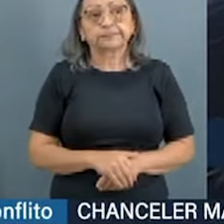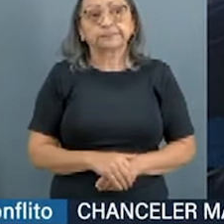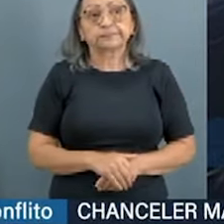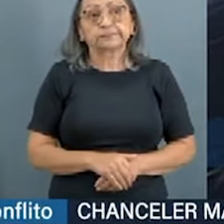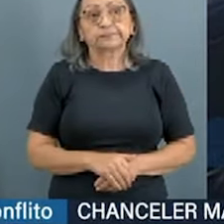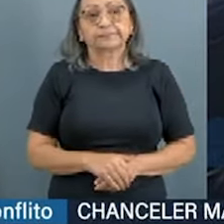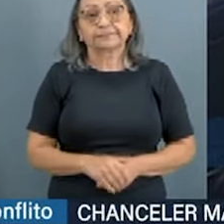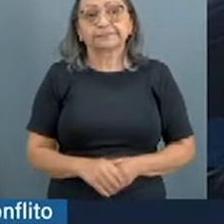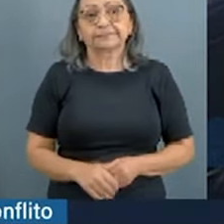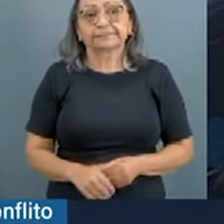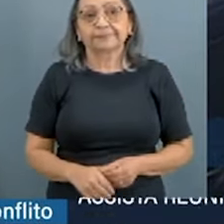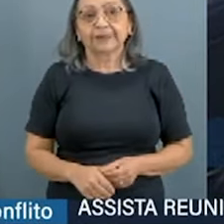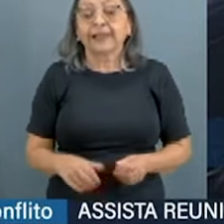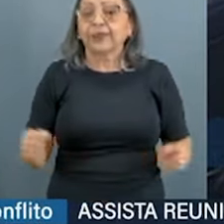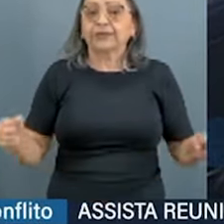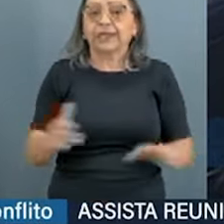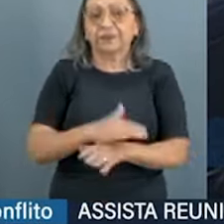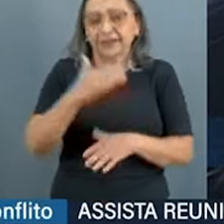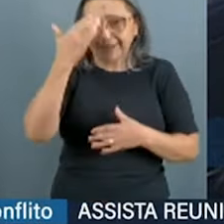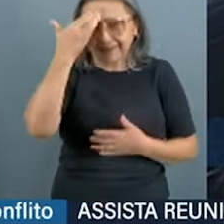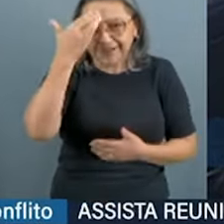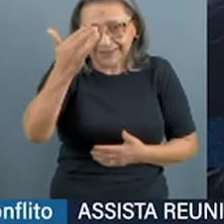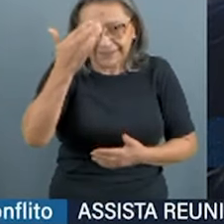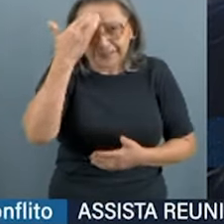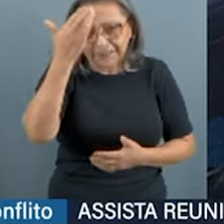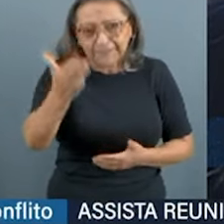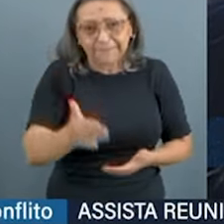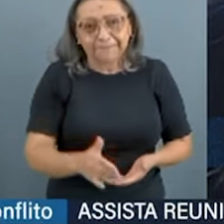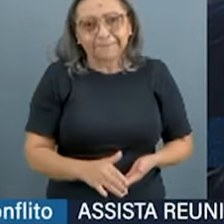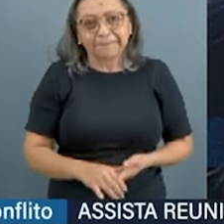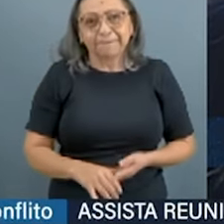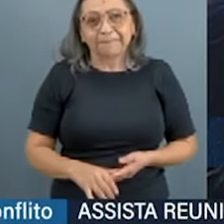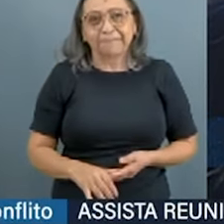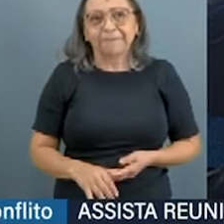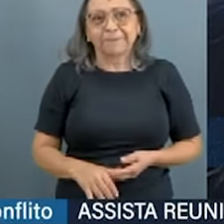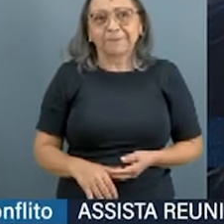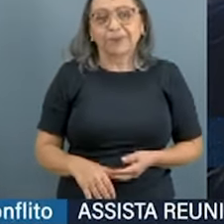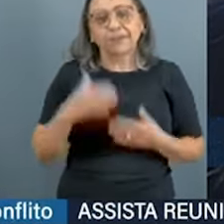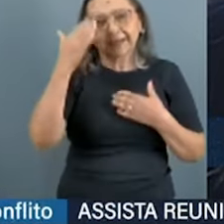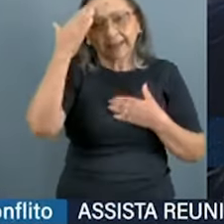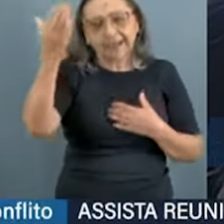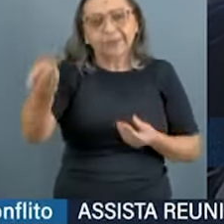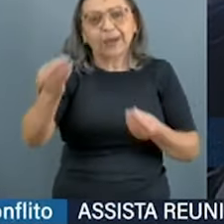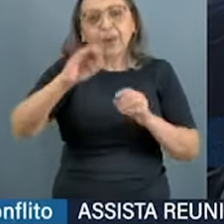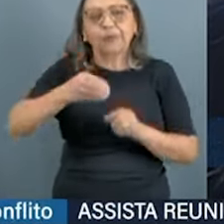candidato termino agradeço pela